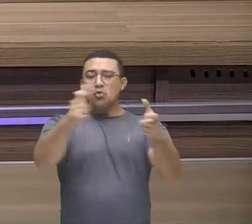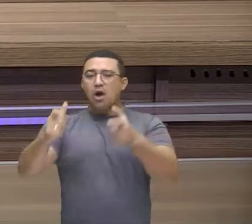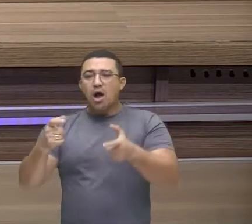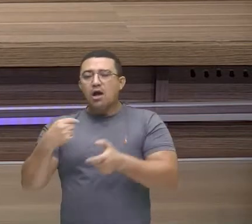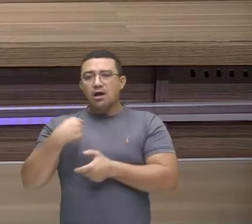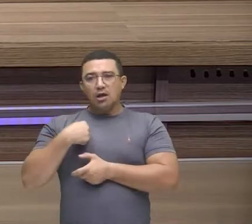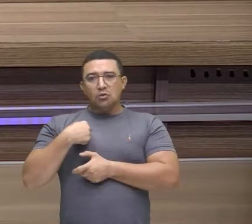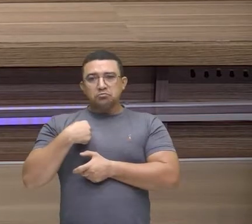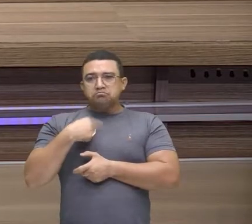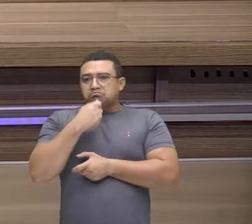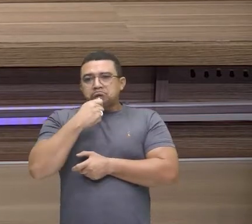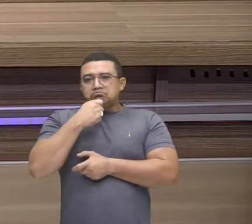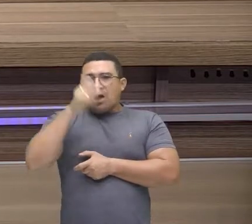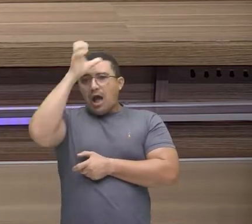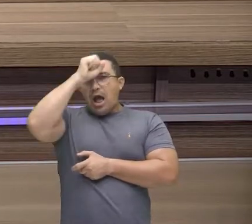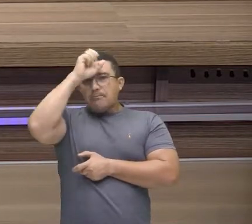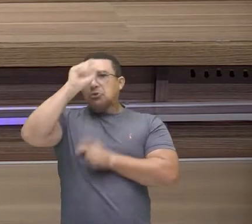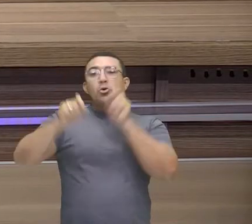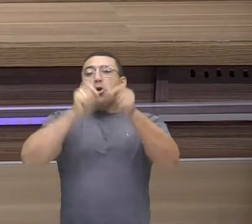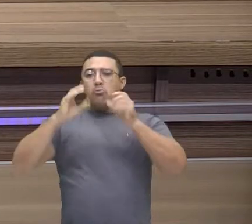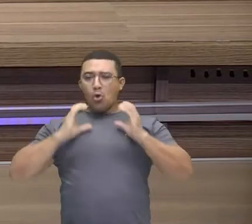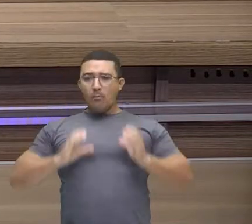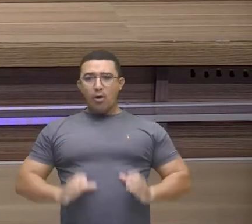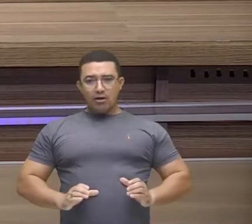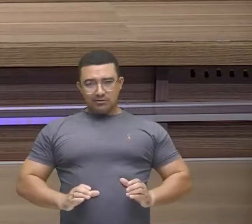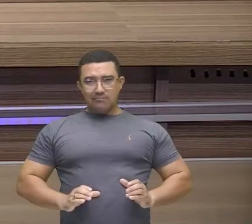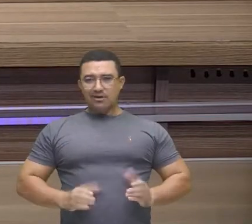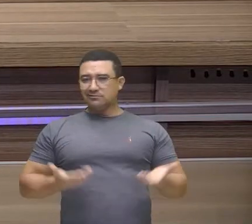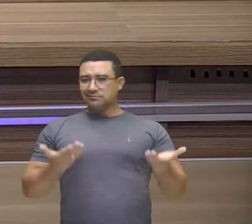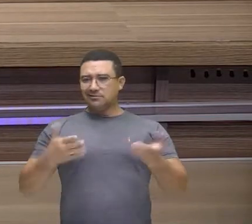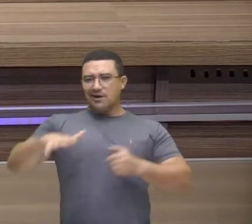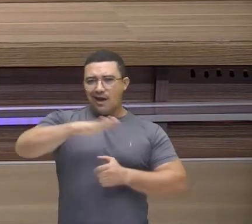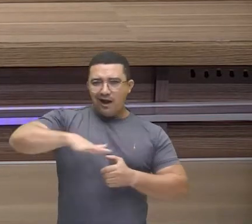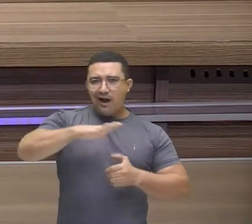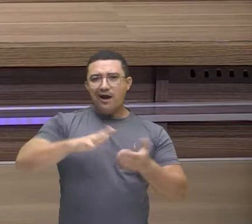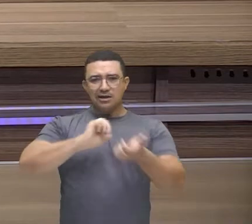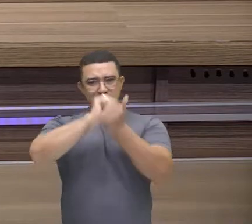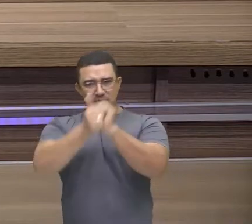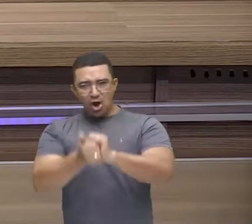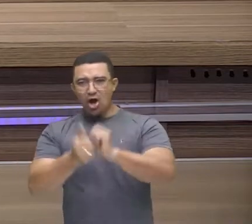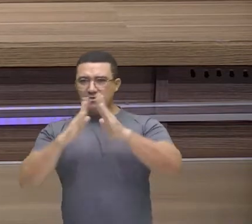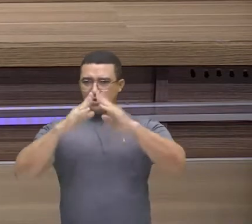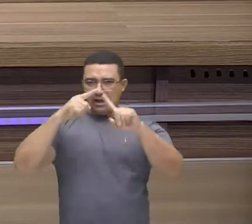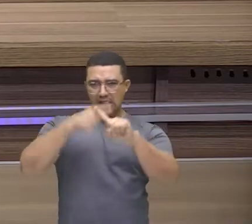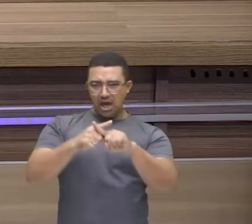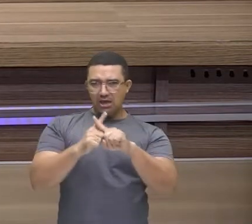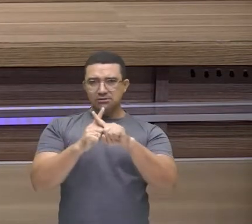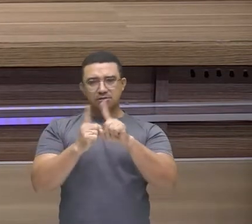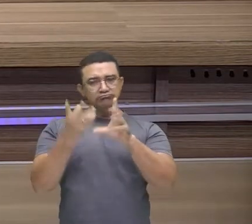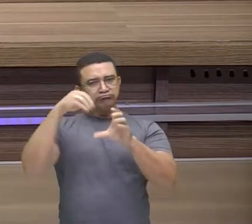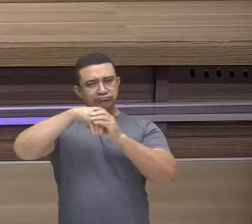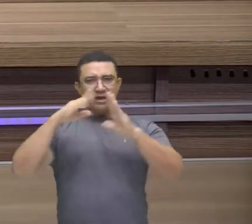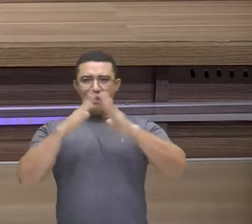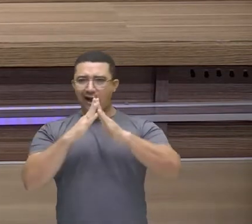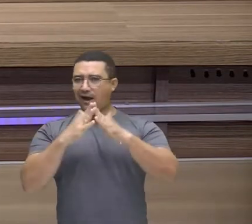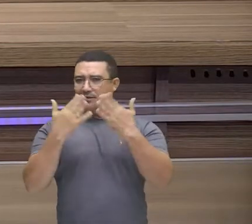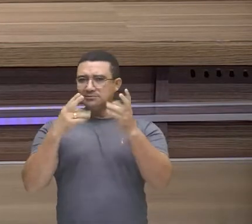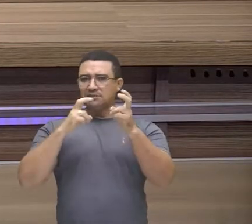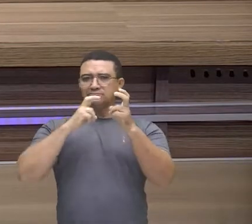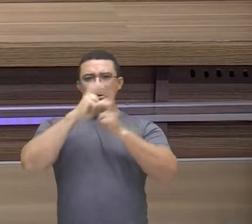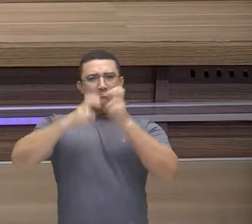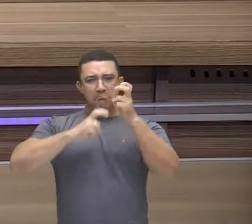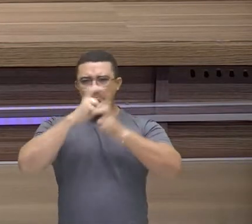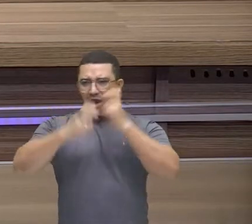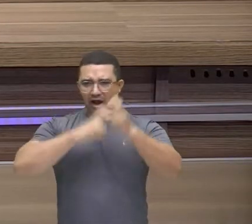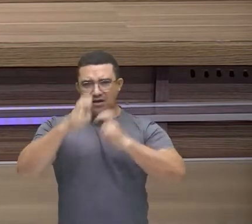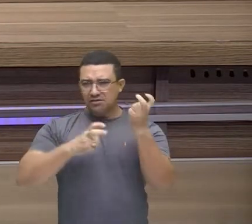aquele local, que é na escola, que é no esporte, que é na igreja, que é em casa, no parque, em qualquer